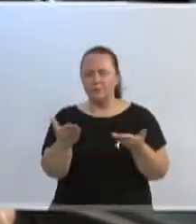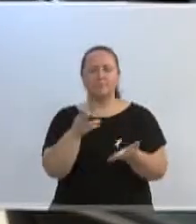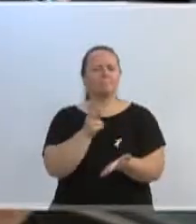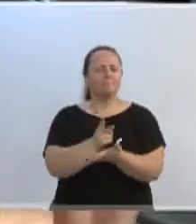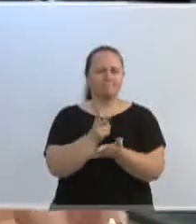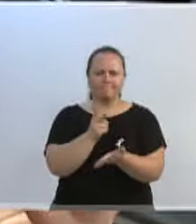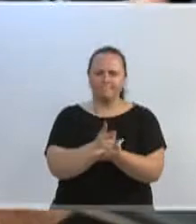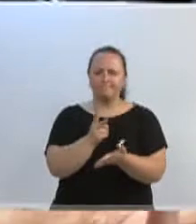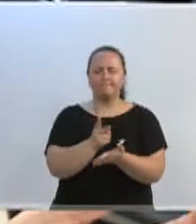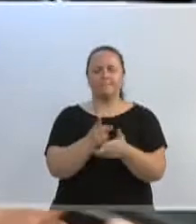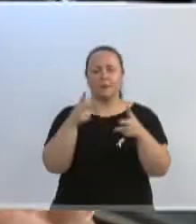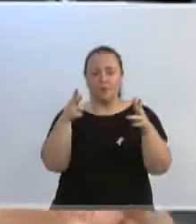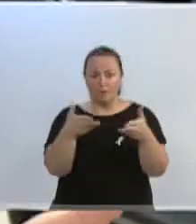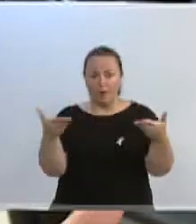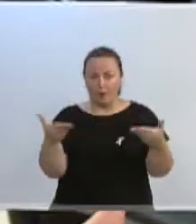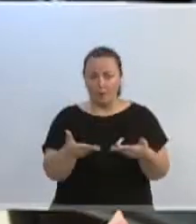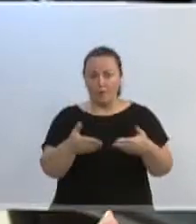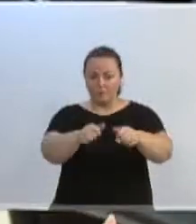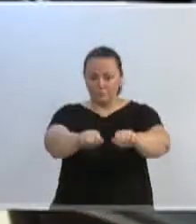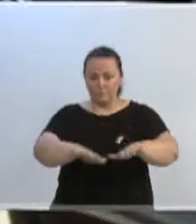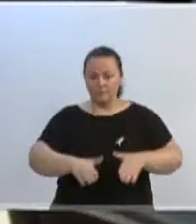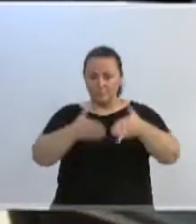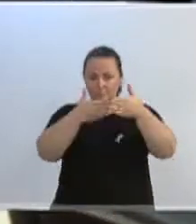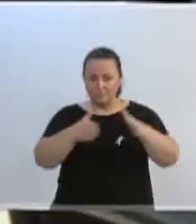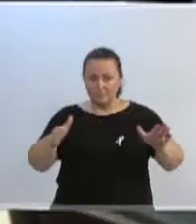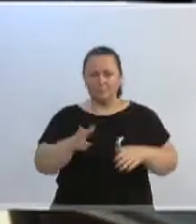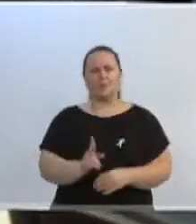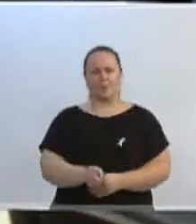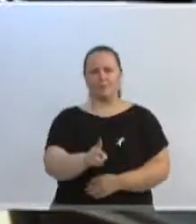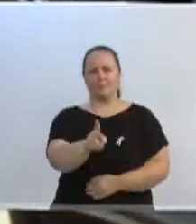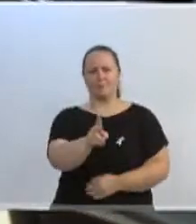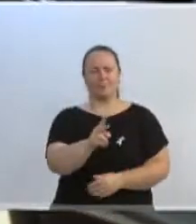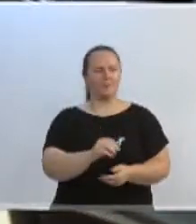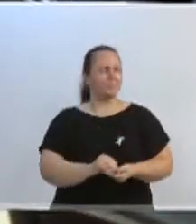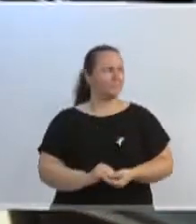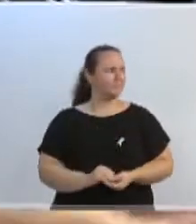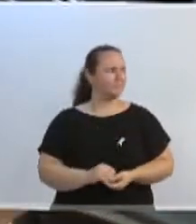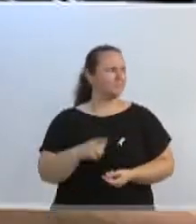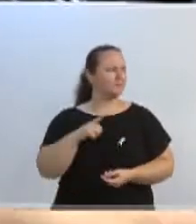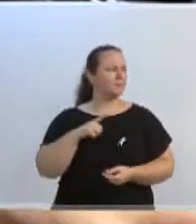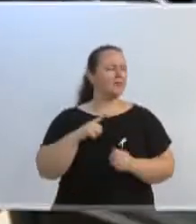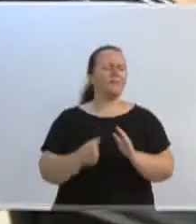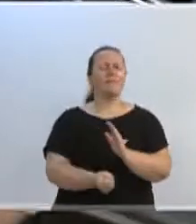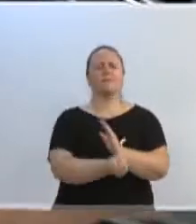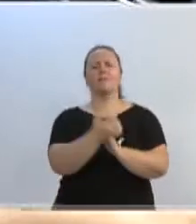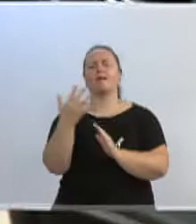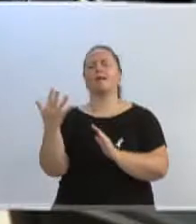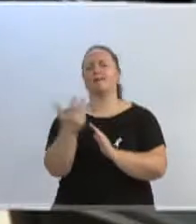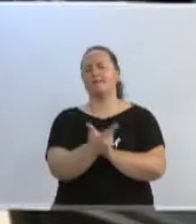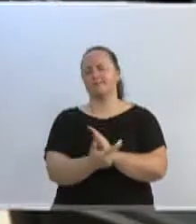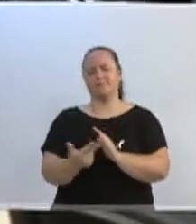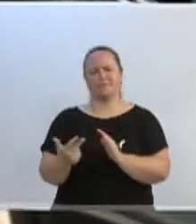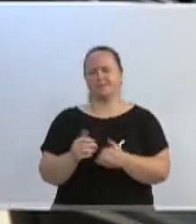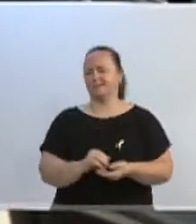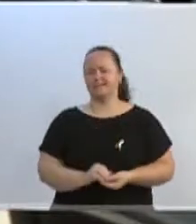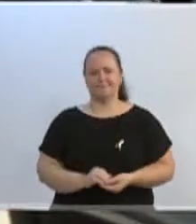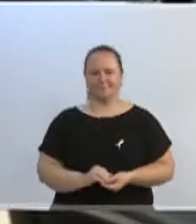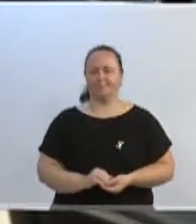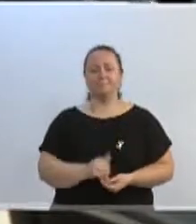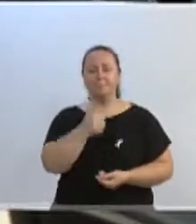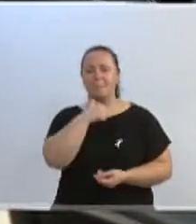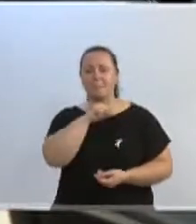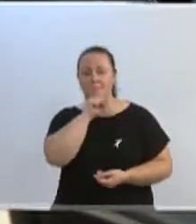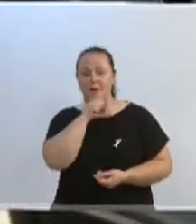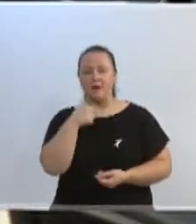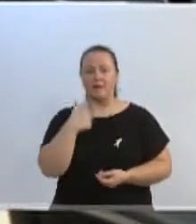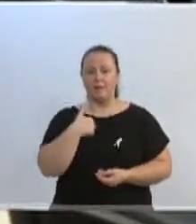que essa audiência siga em frente, porque nós temos muitas coisas. A Simone é mãe, todo mundo aqui fala, né? Mas eu passo